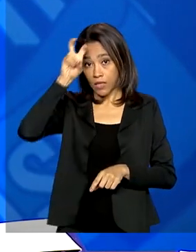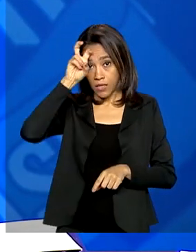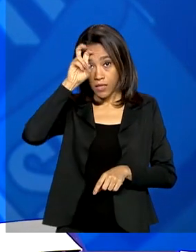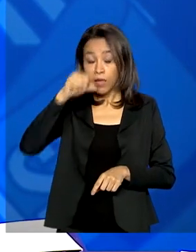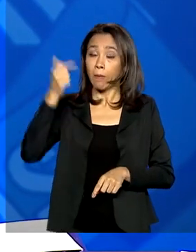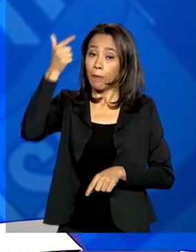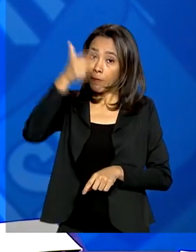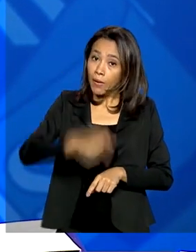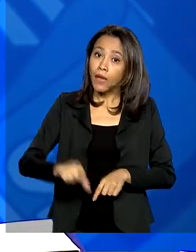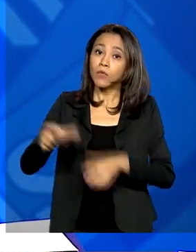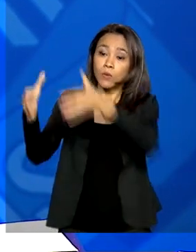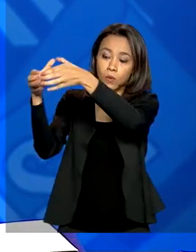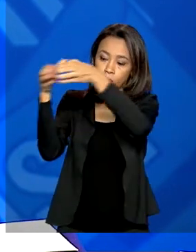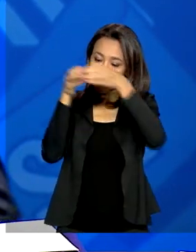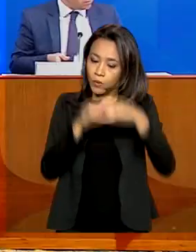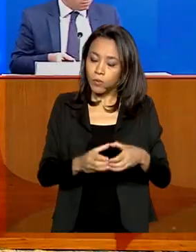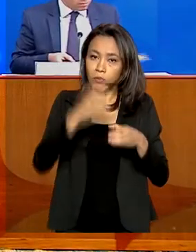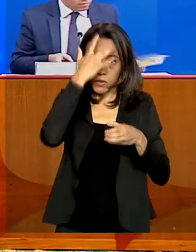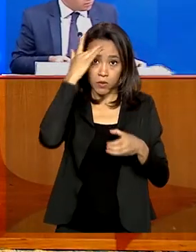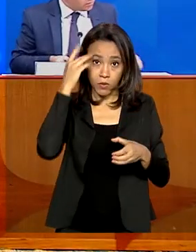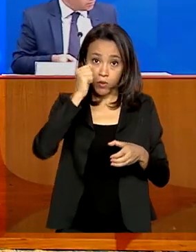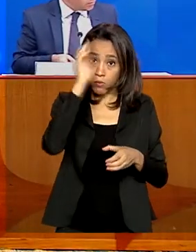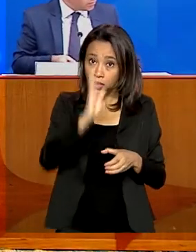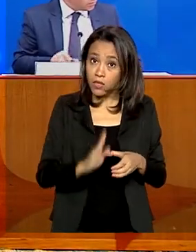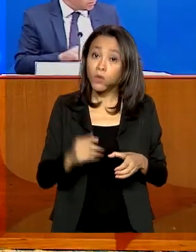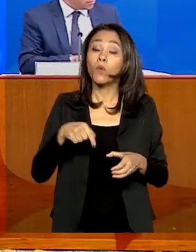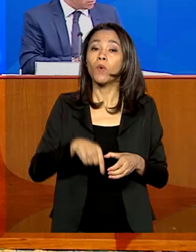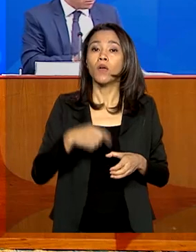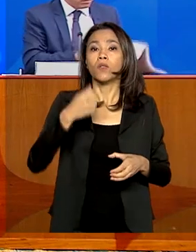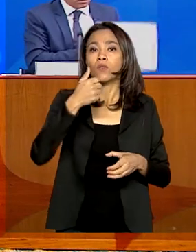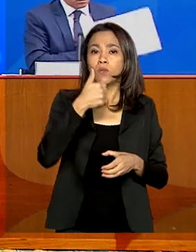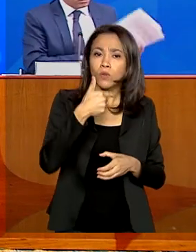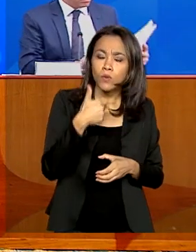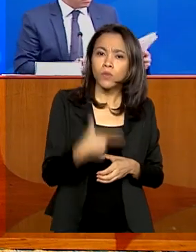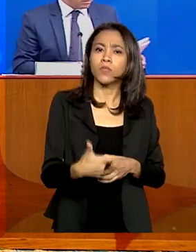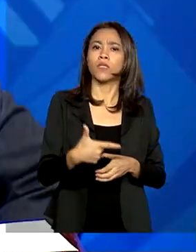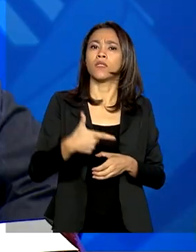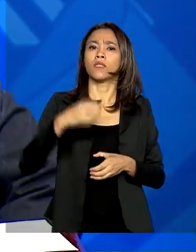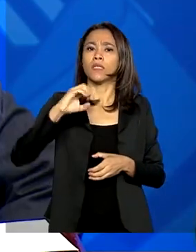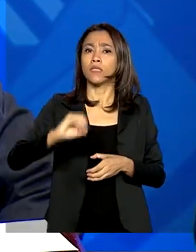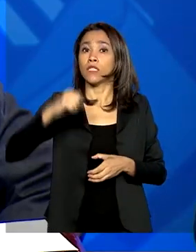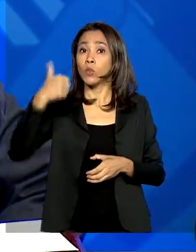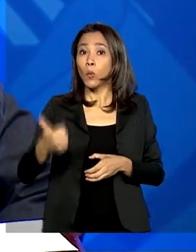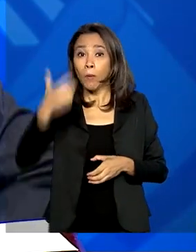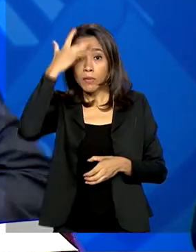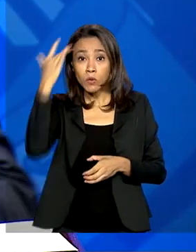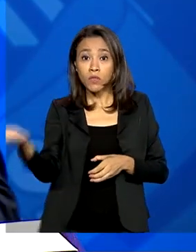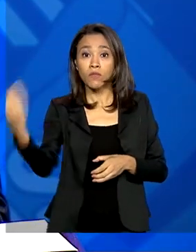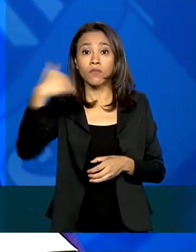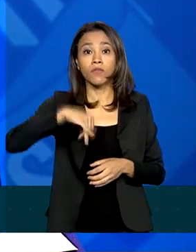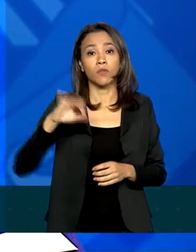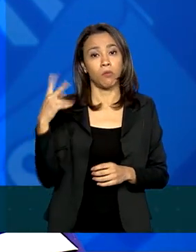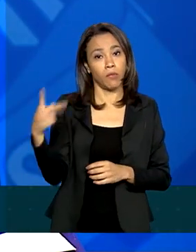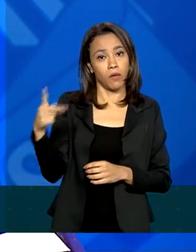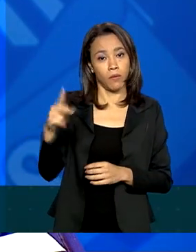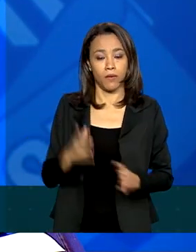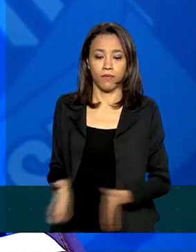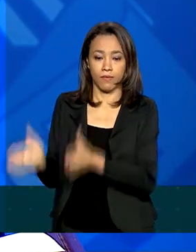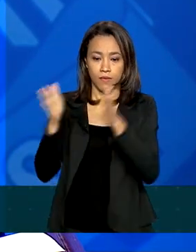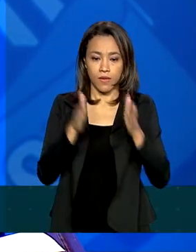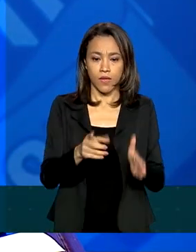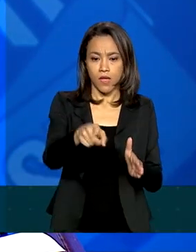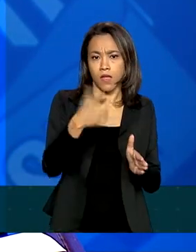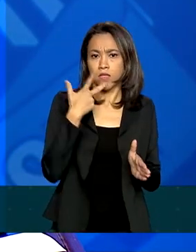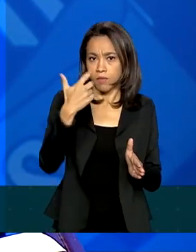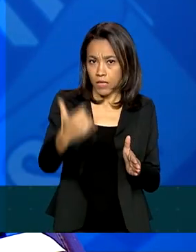mais um grupo de brasileiros. Desta vez, foram 201 pessoas vindas do Paraguai. Como nós já falamos, não pretendemos